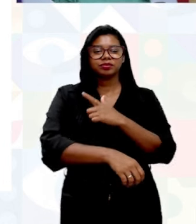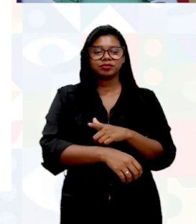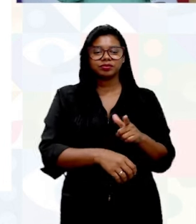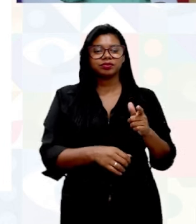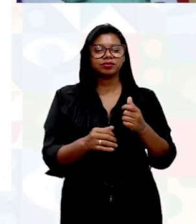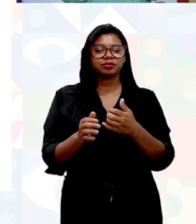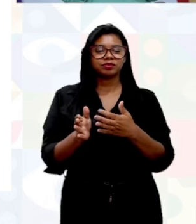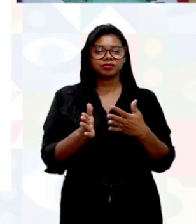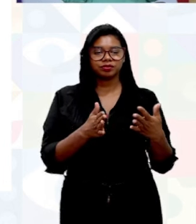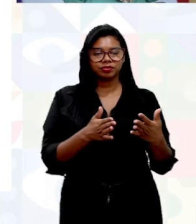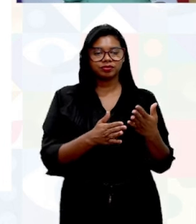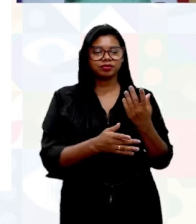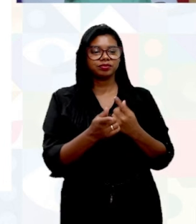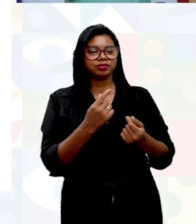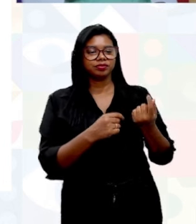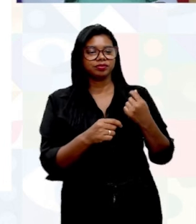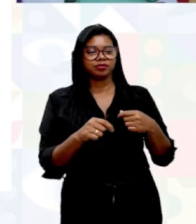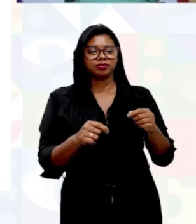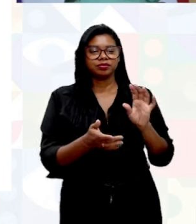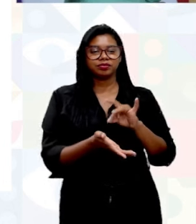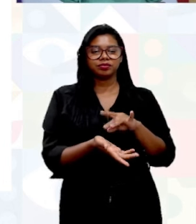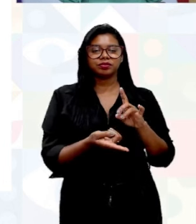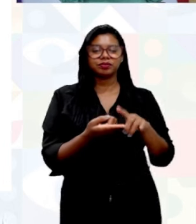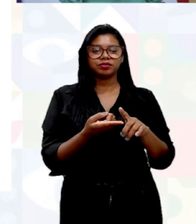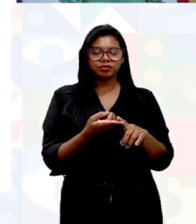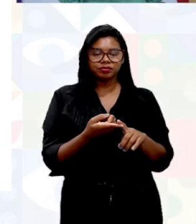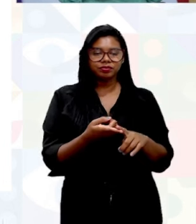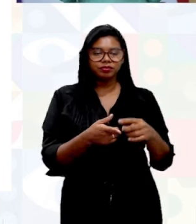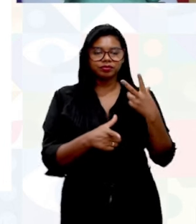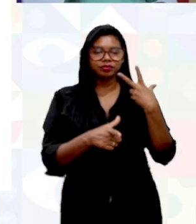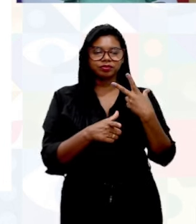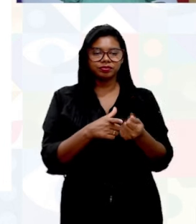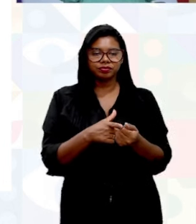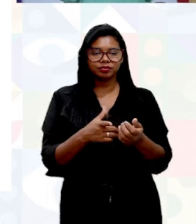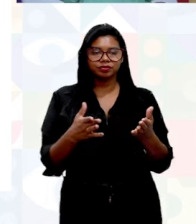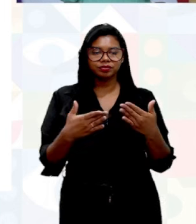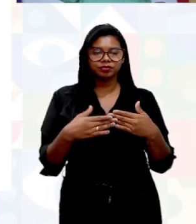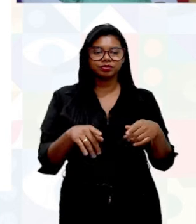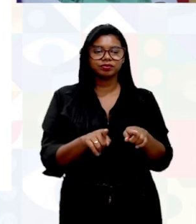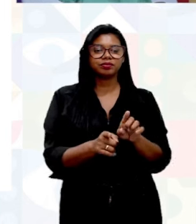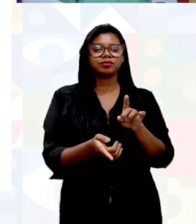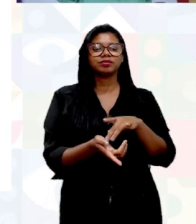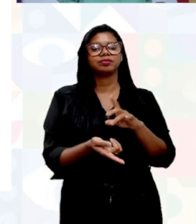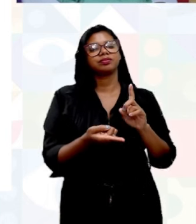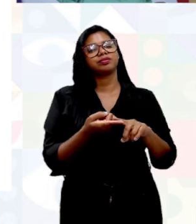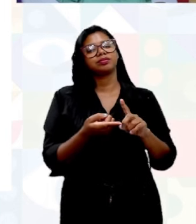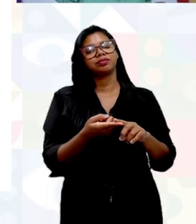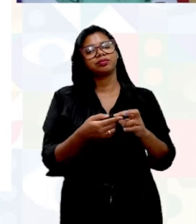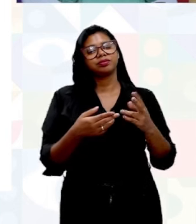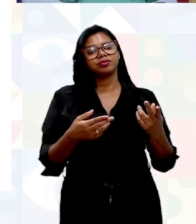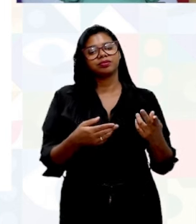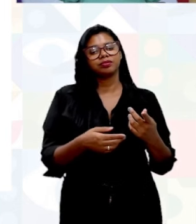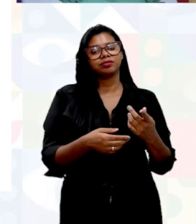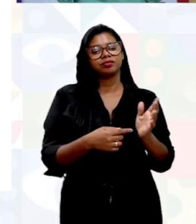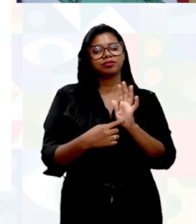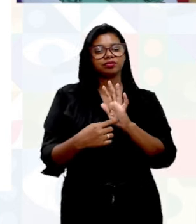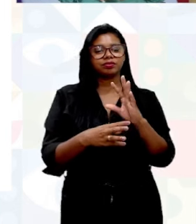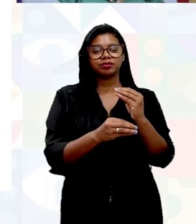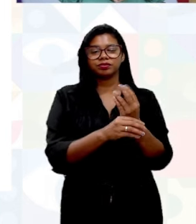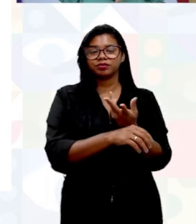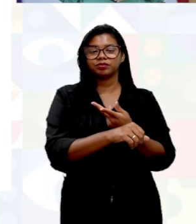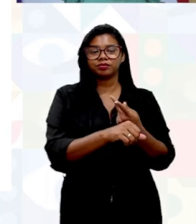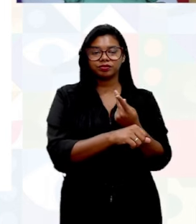processo de negociação, ele sabe que vai conseguir fechar e algumas vezes ele até se acomoda. Ele não procura